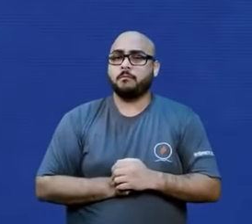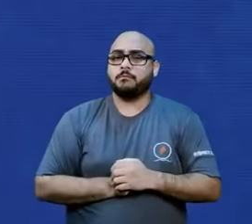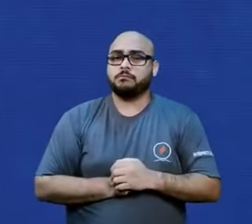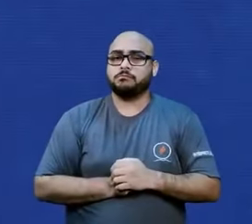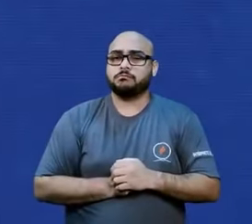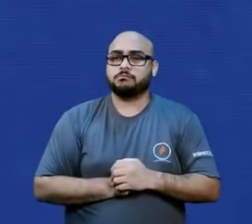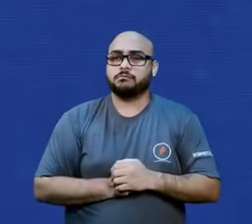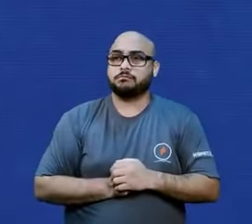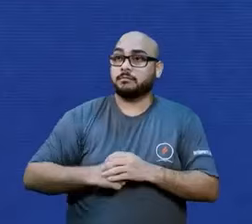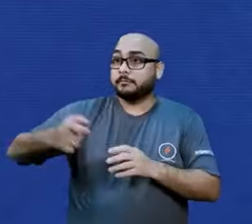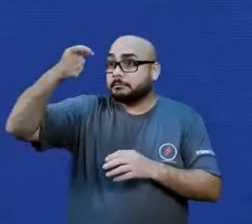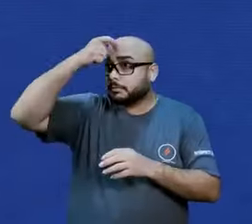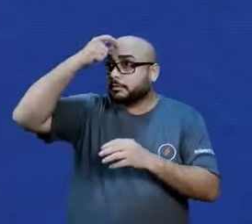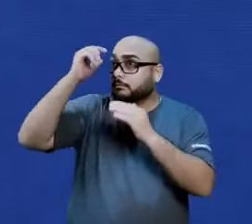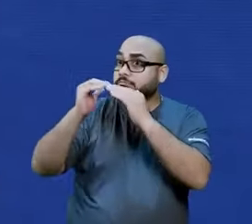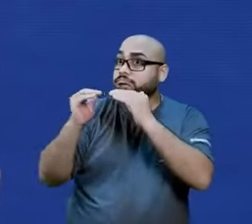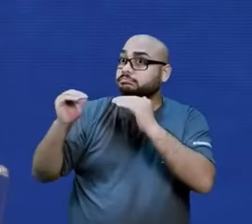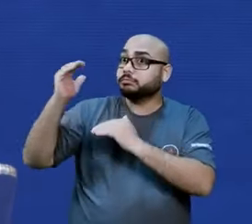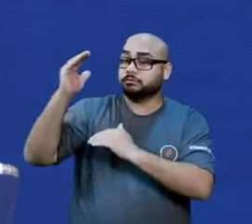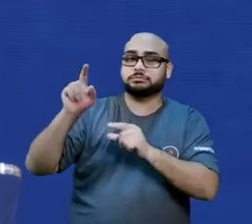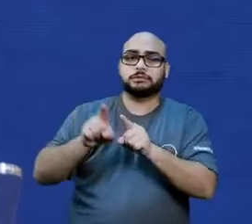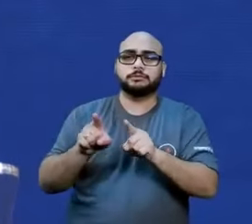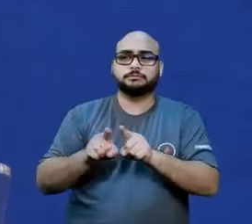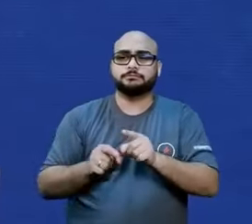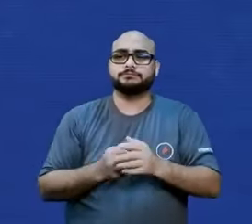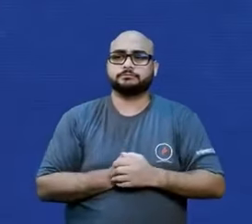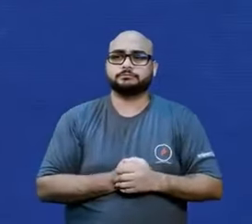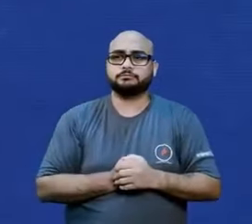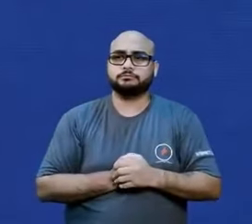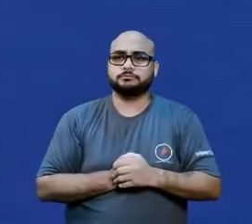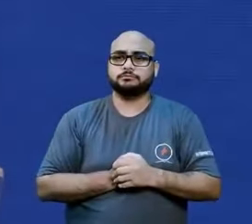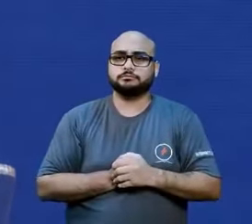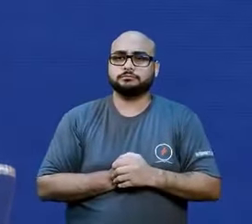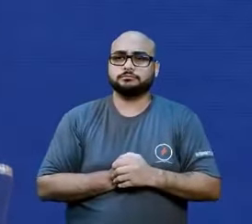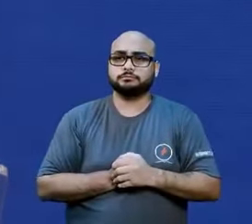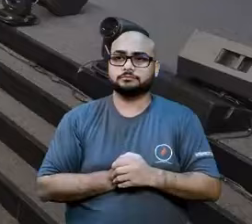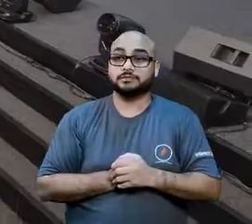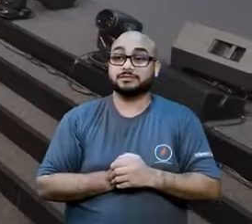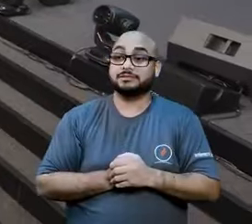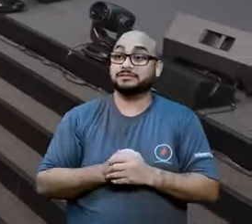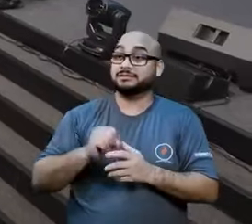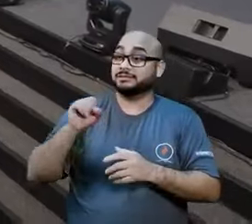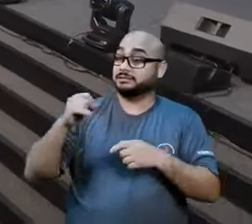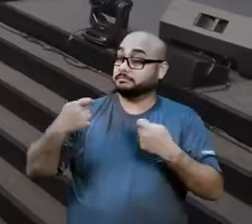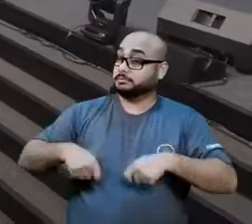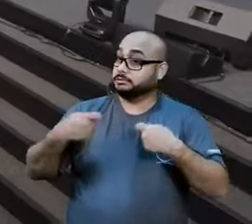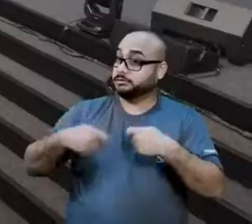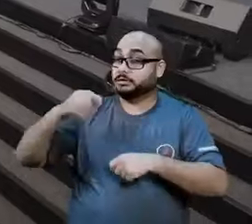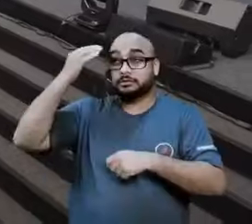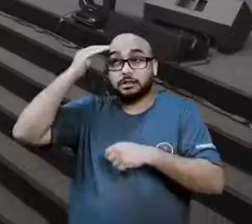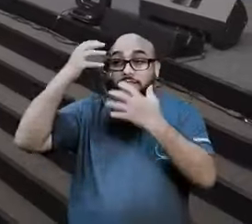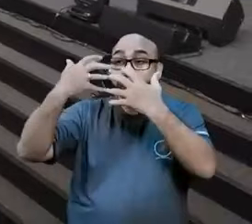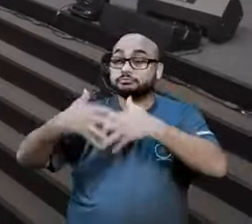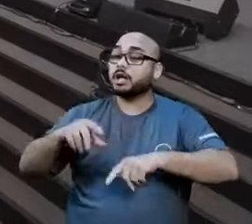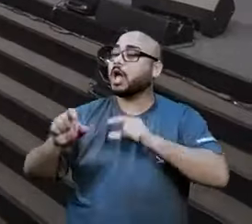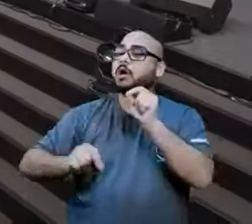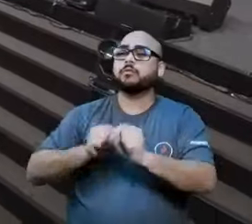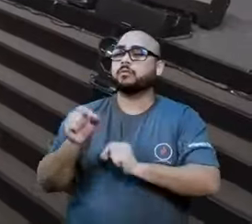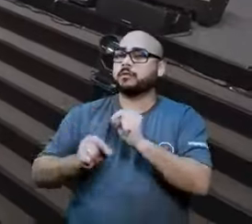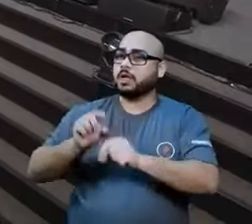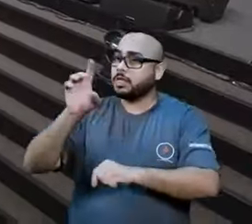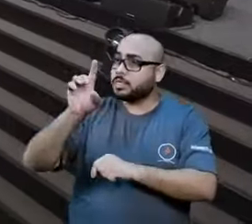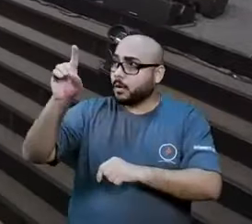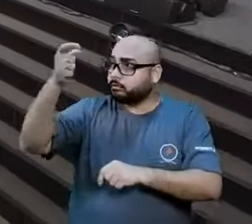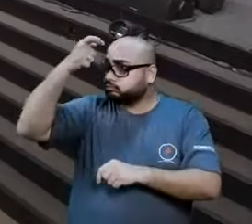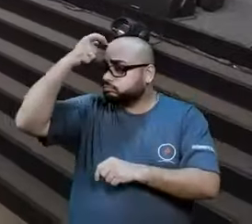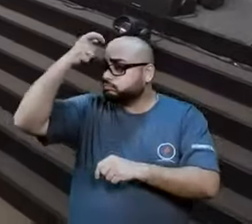vossos pensamentos você tem que entender que a mente eterna de Deus